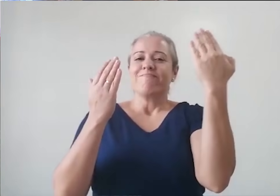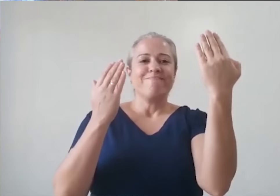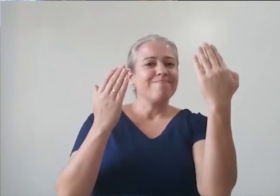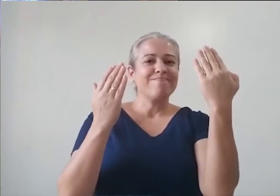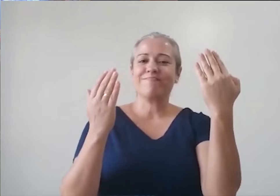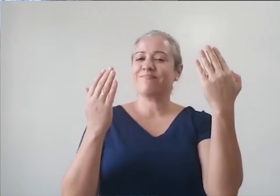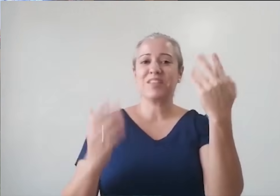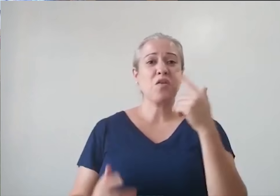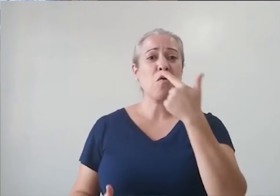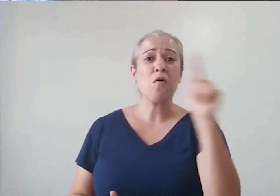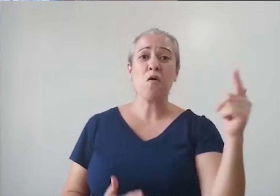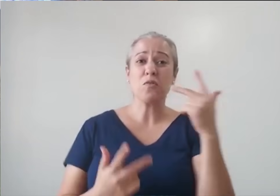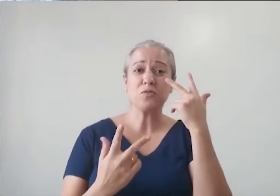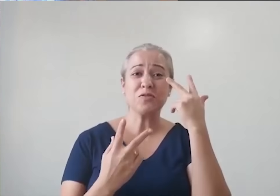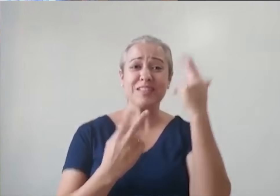incomparável, és